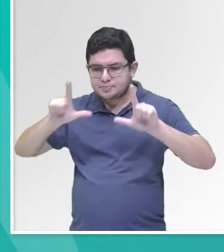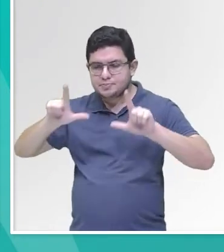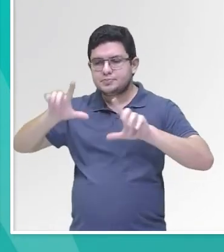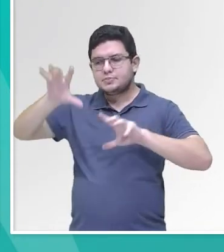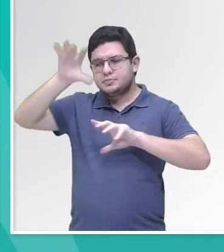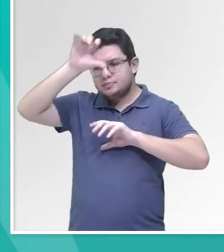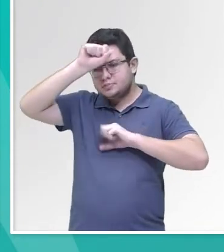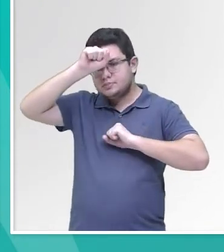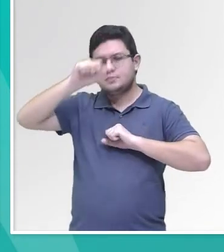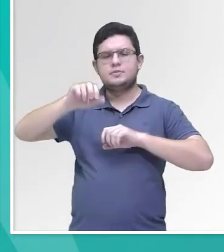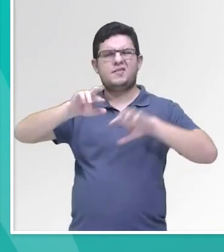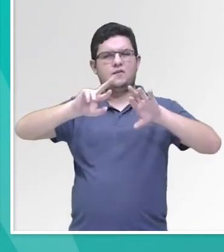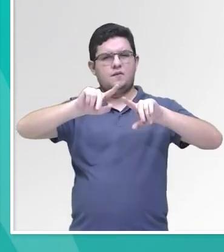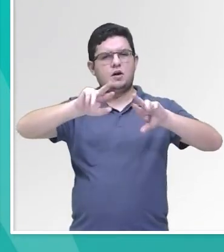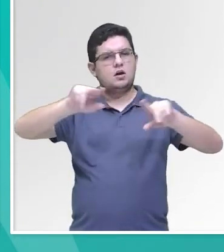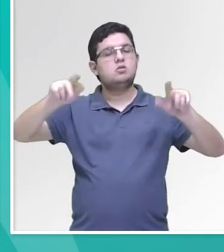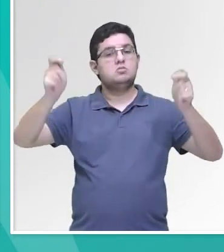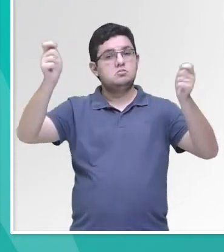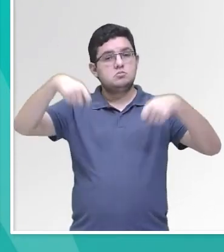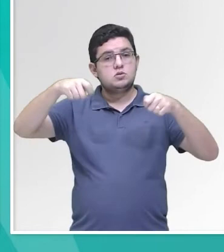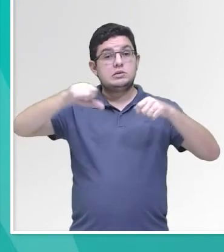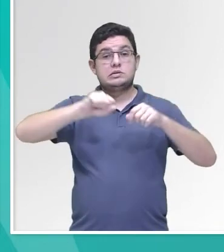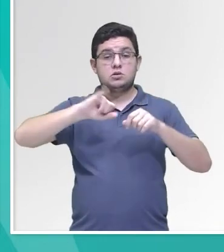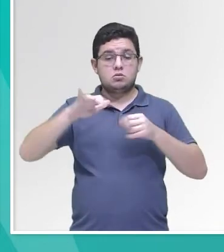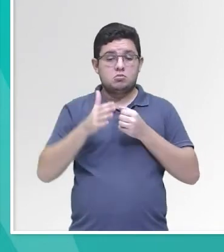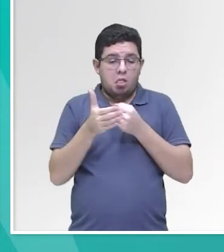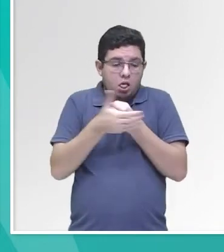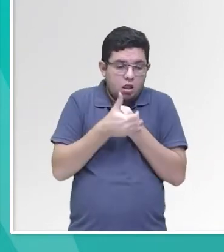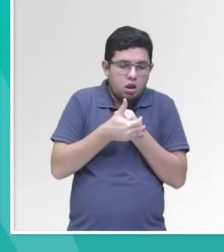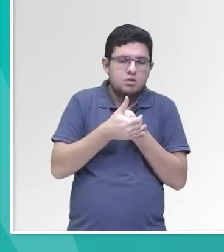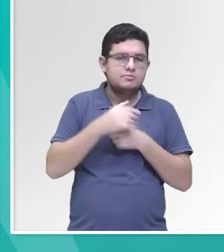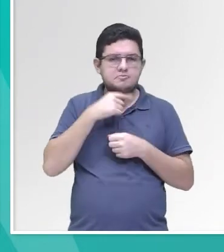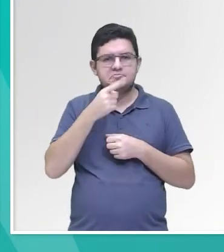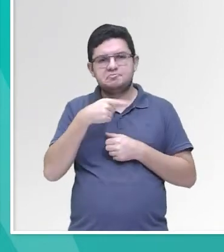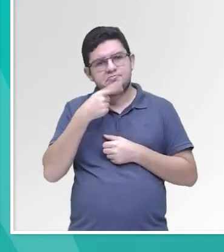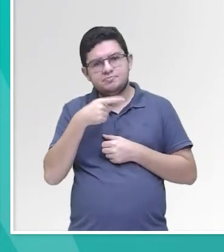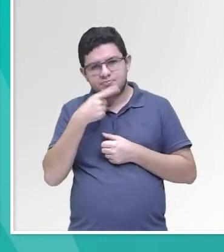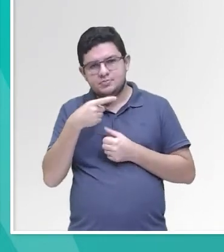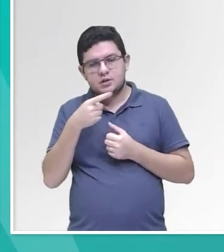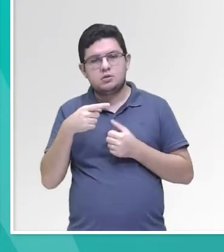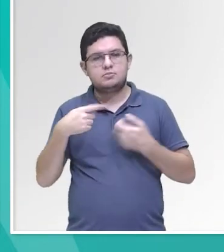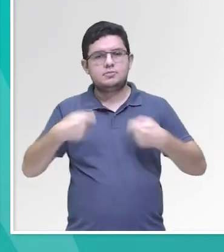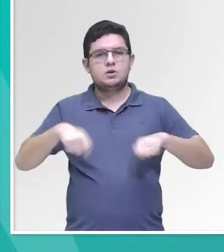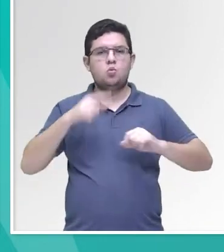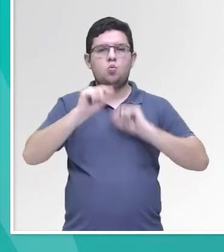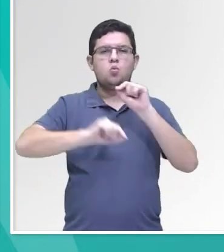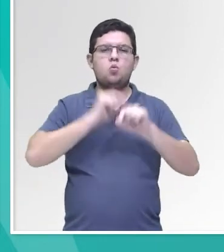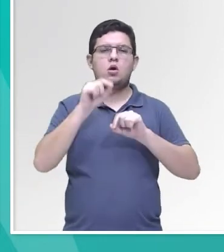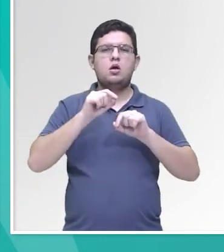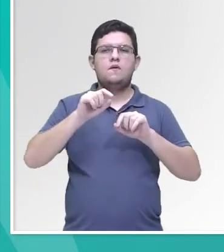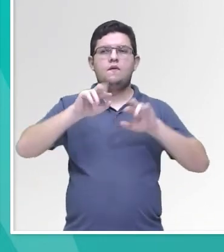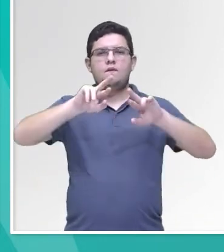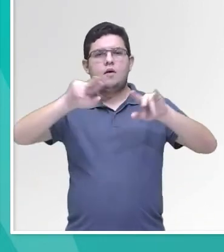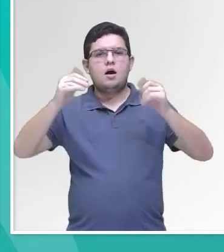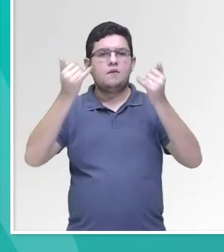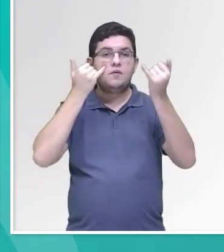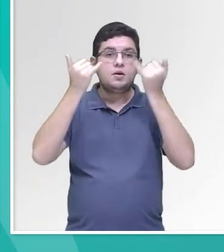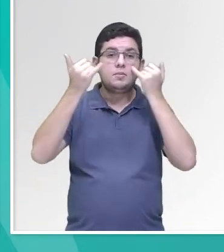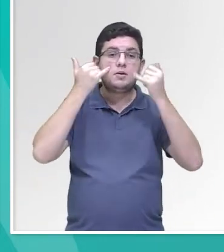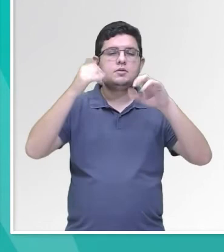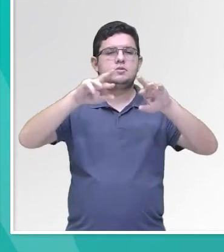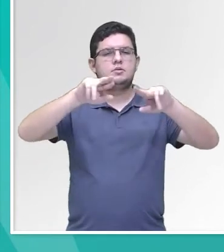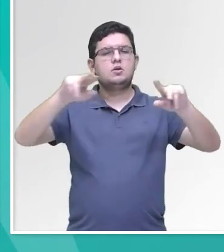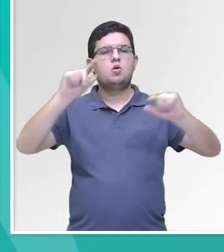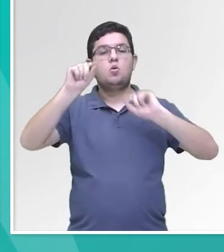variedades, documentários, filmes, enfim. Eu tenho que buscar me abastecer de informações variadas para poder